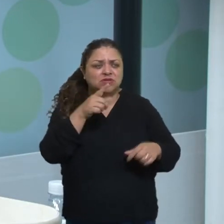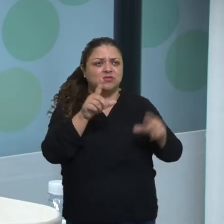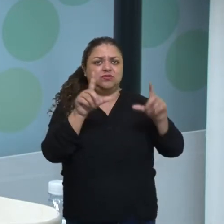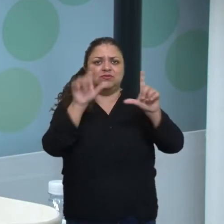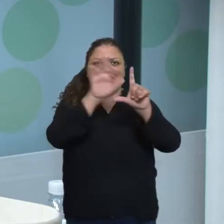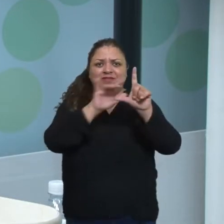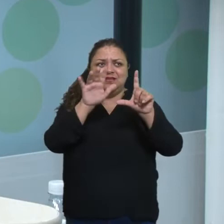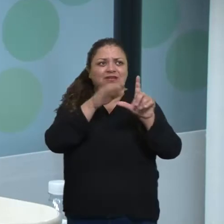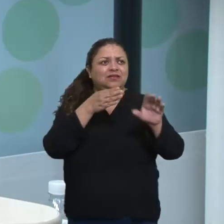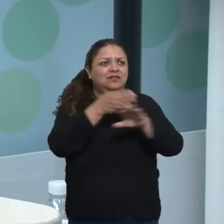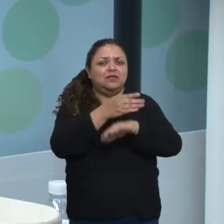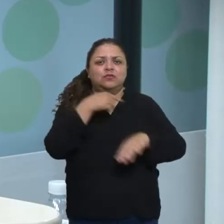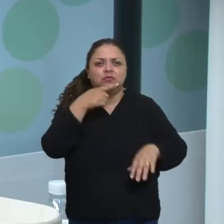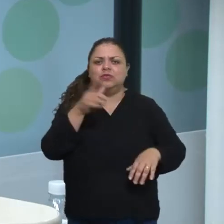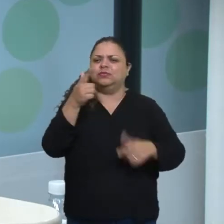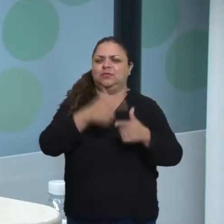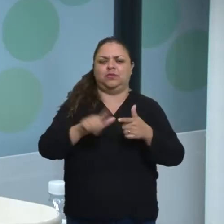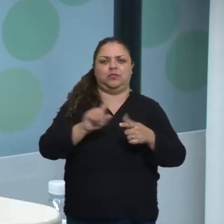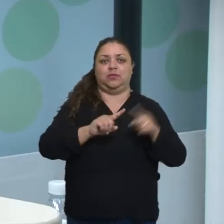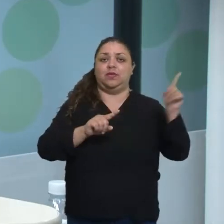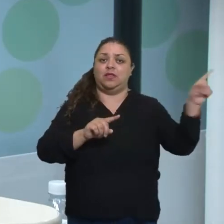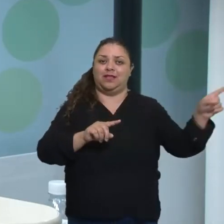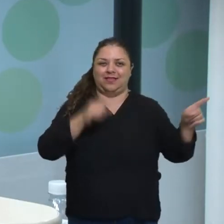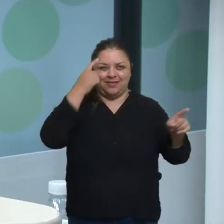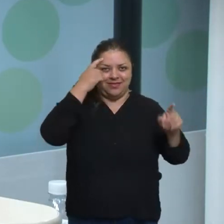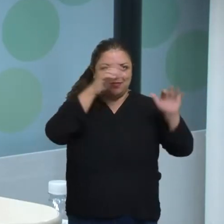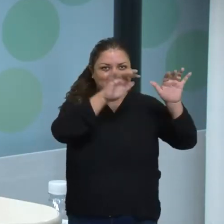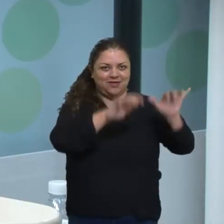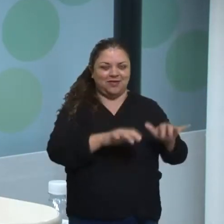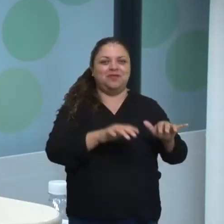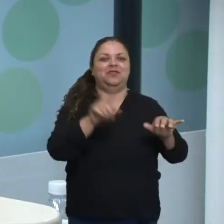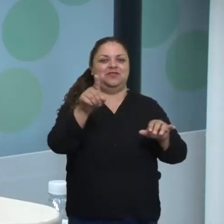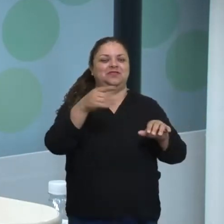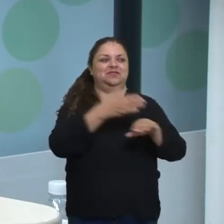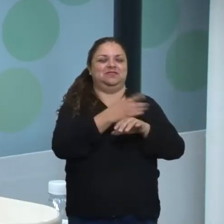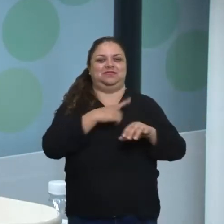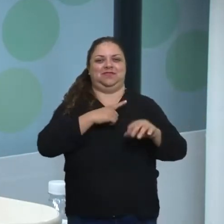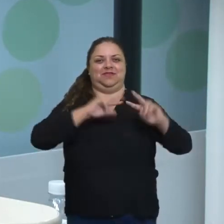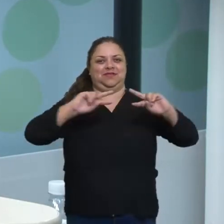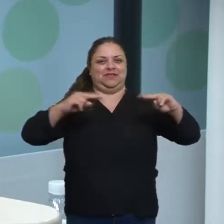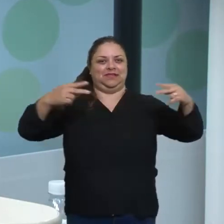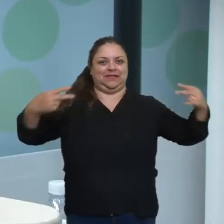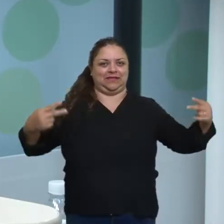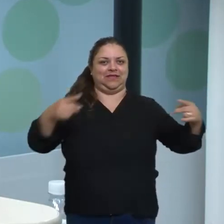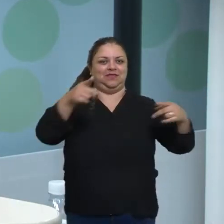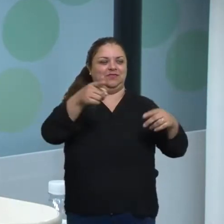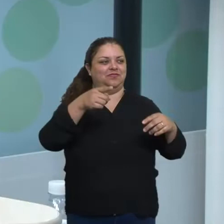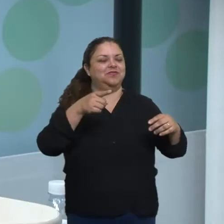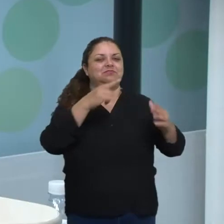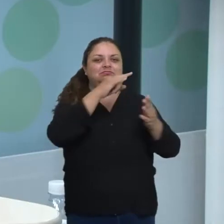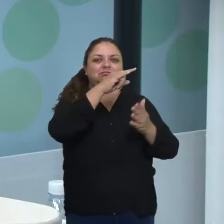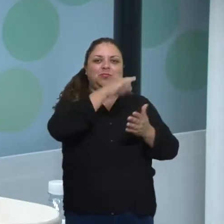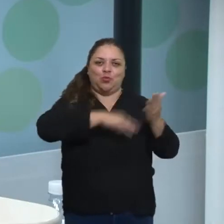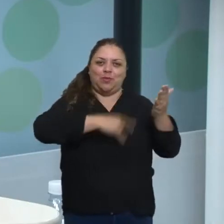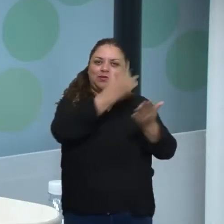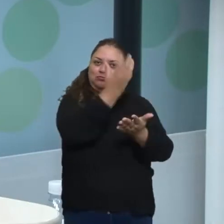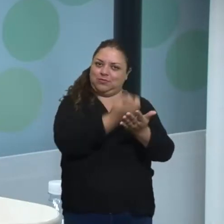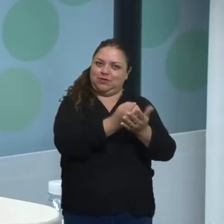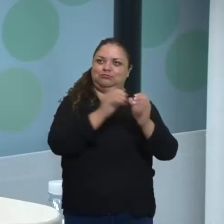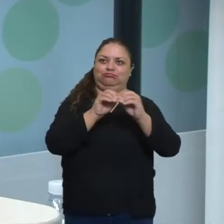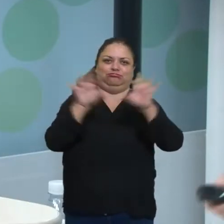repositório tem um link E aí pode ser acessado para que possa ser lido é um documento produzido aí para toda a rede